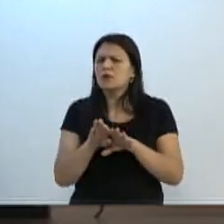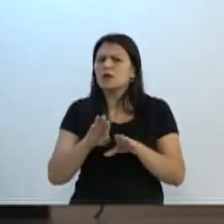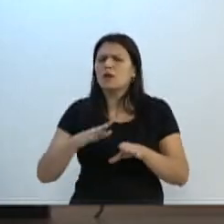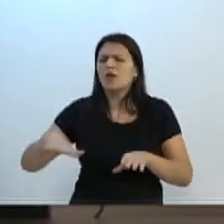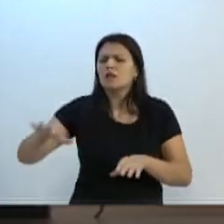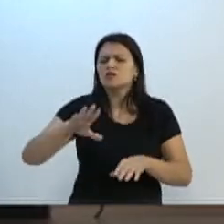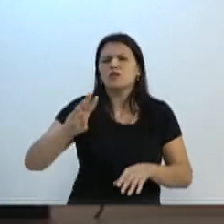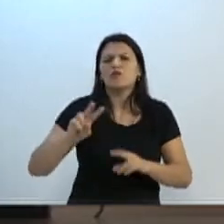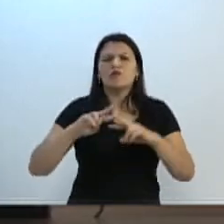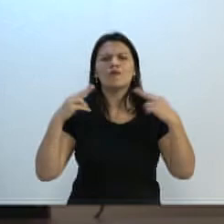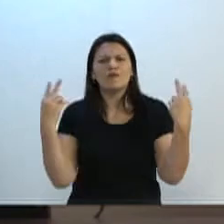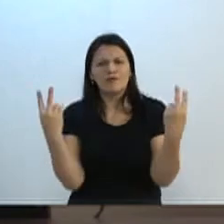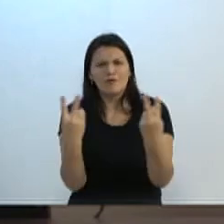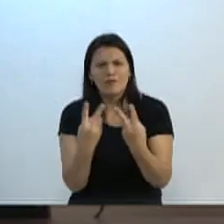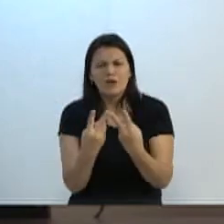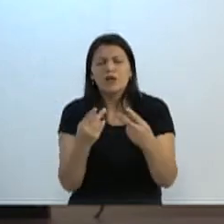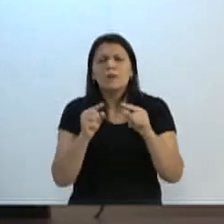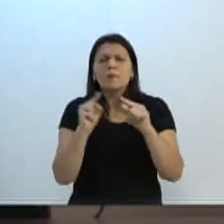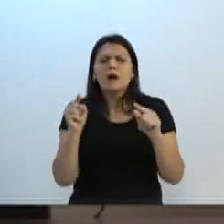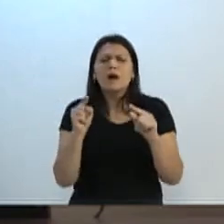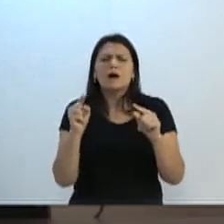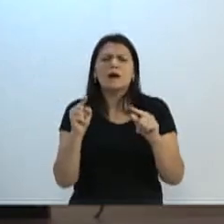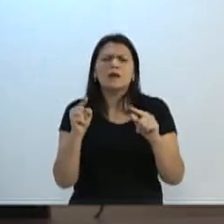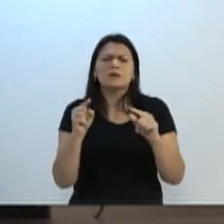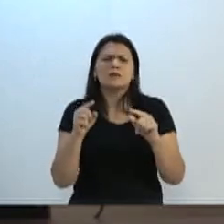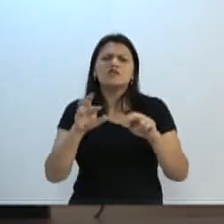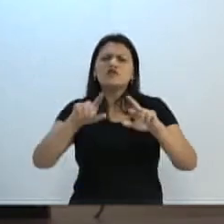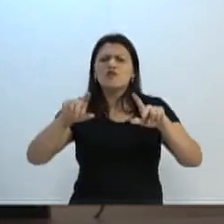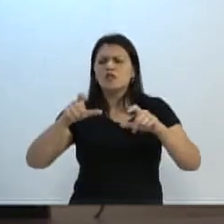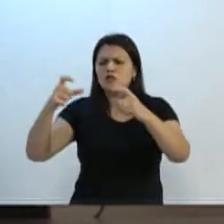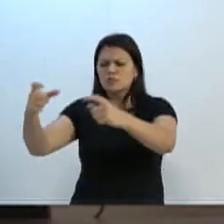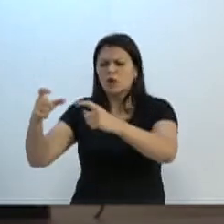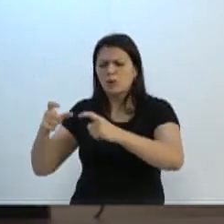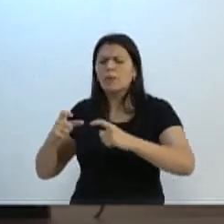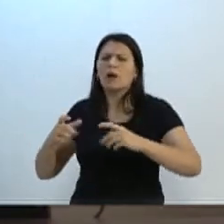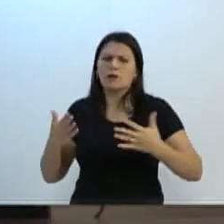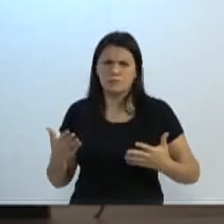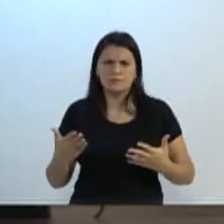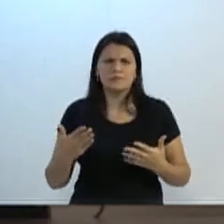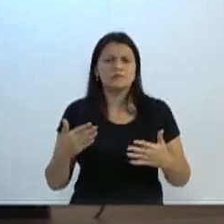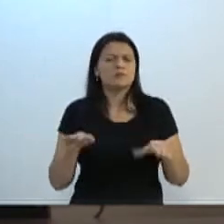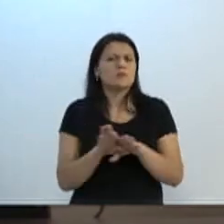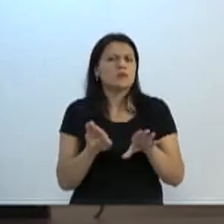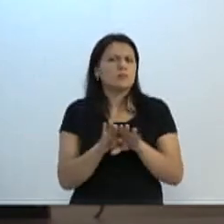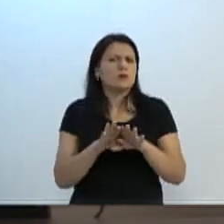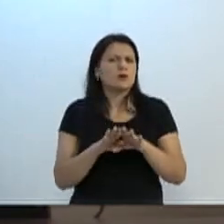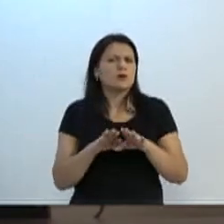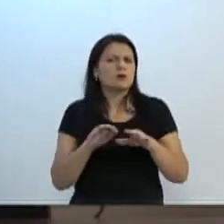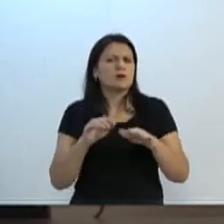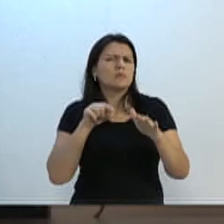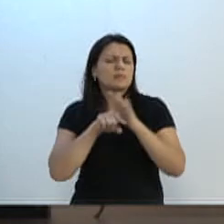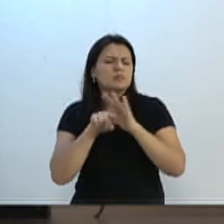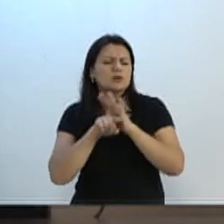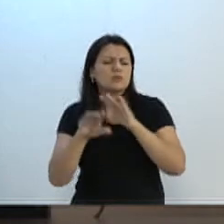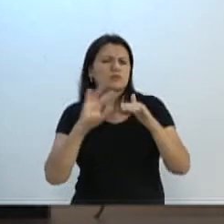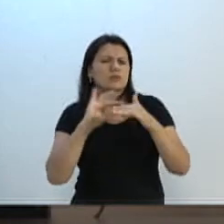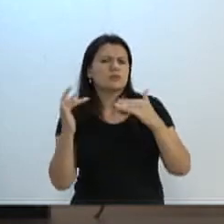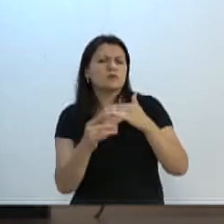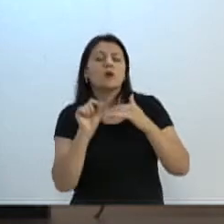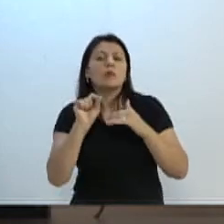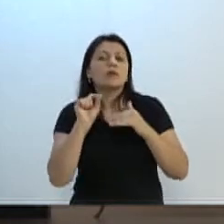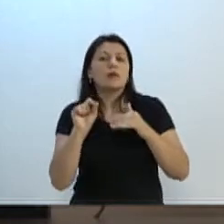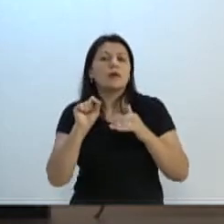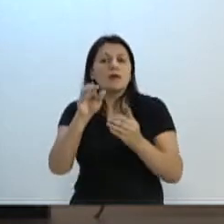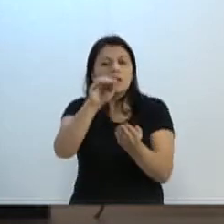Velha, mas foi alguns pontos isolados. Eu fiz, inclusive, uma enquete na rede social para saber das pessoas que haviam recebido esses kits, para